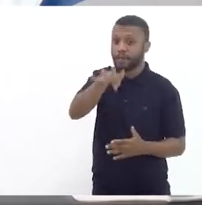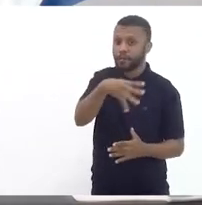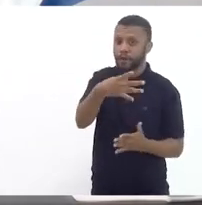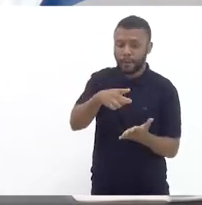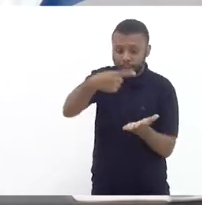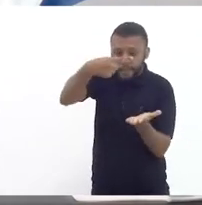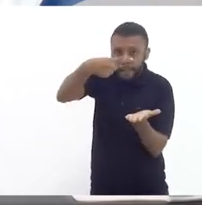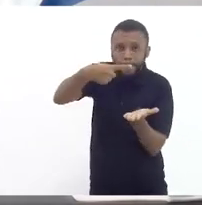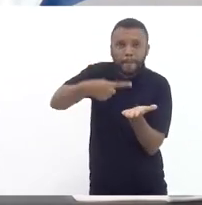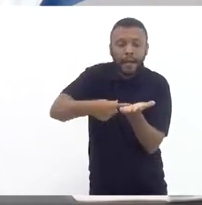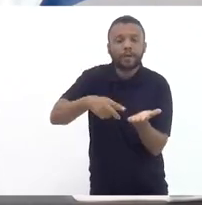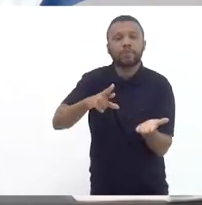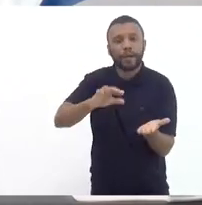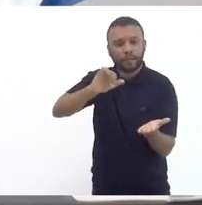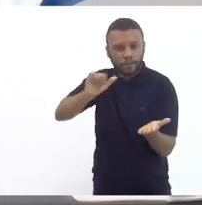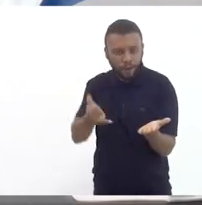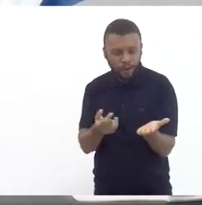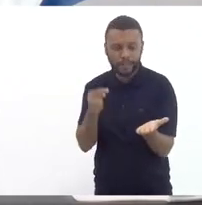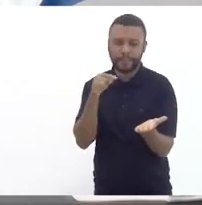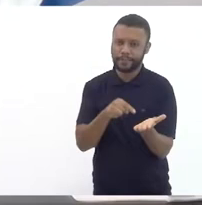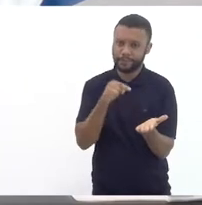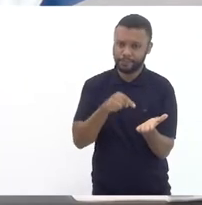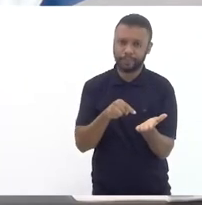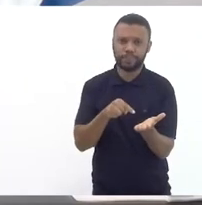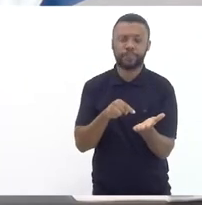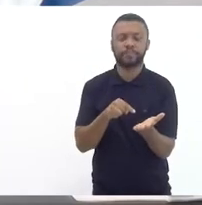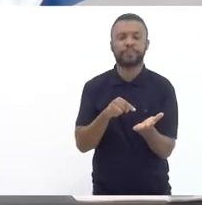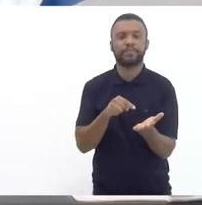Amorim, esse Pacto RJ...